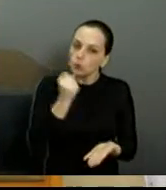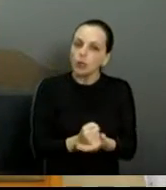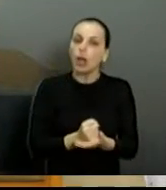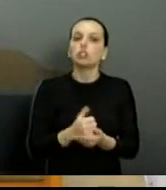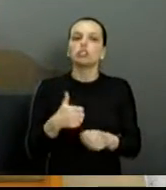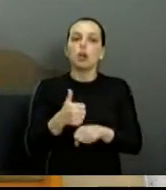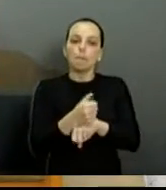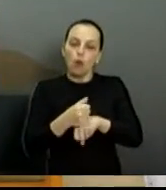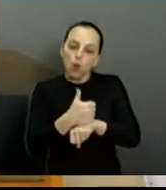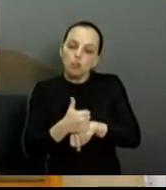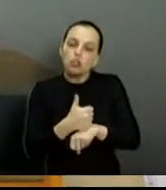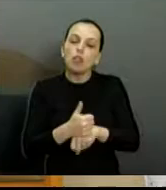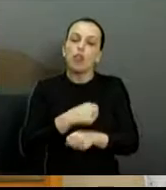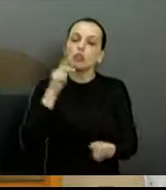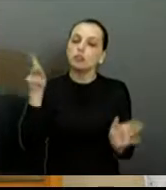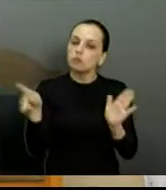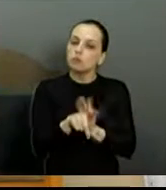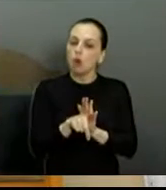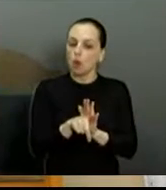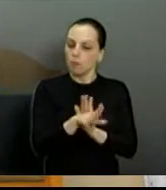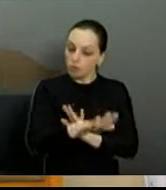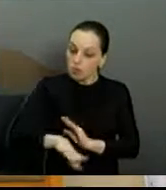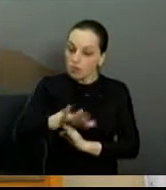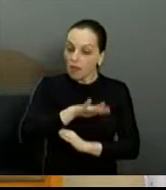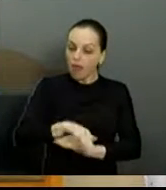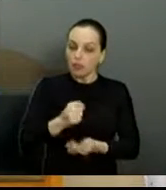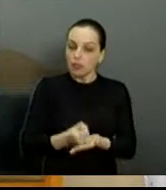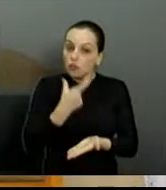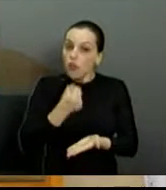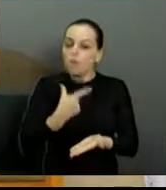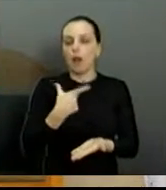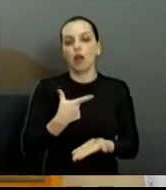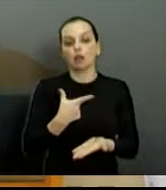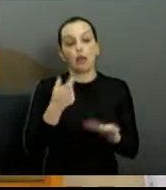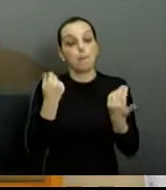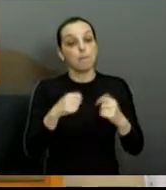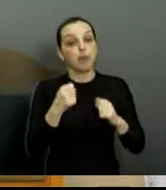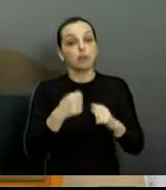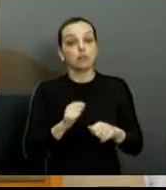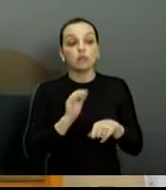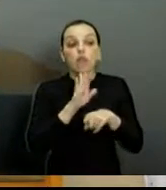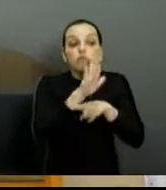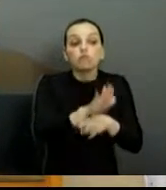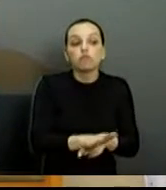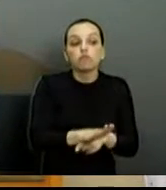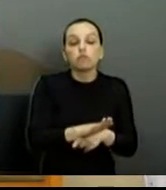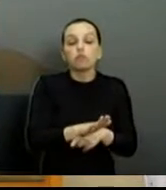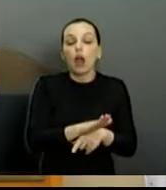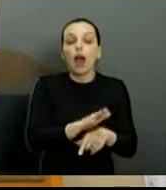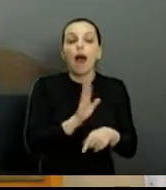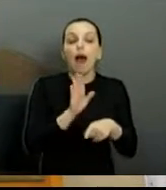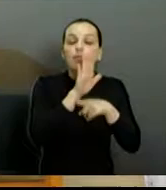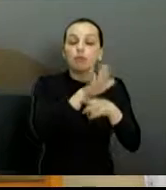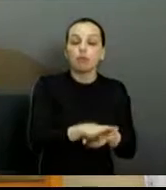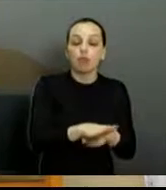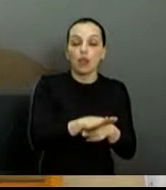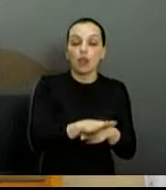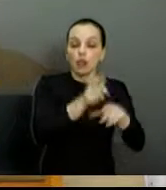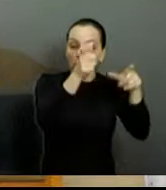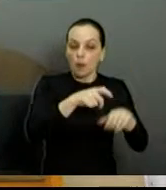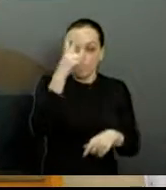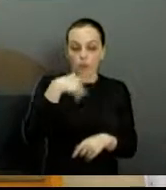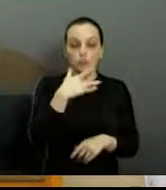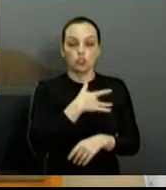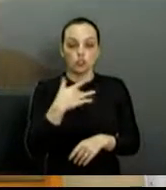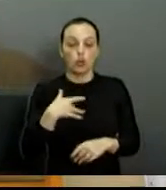área eles precisam cuidar da nossa farmácia nos postos onde a farmácia tem que ter um farmacêutico